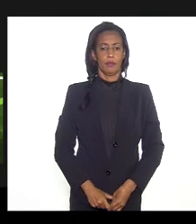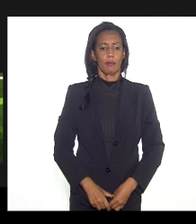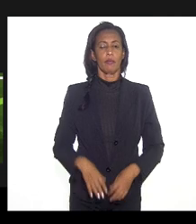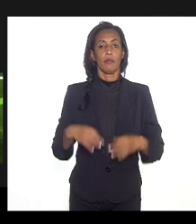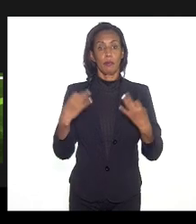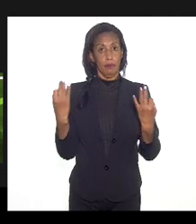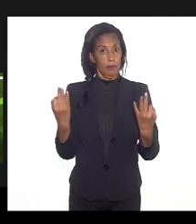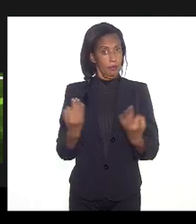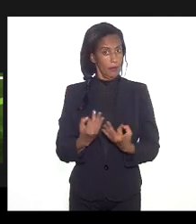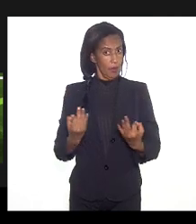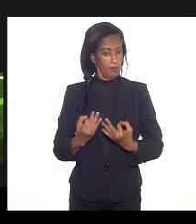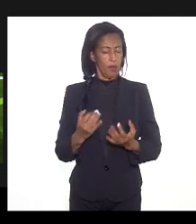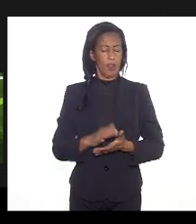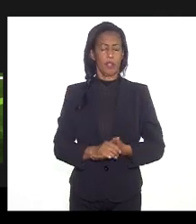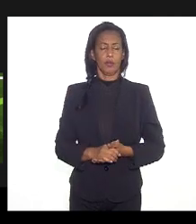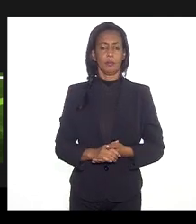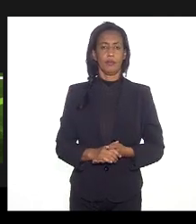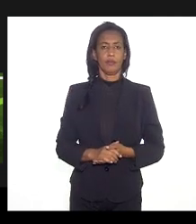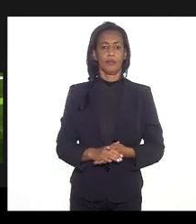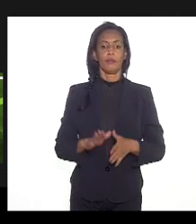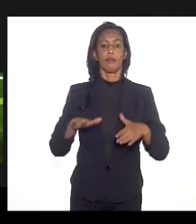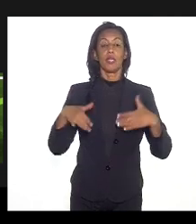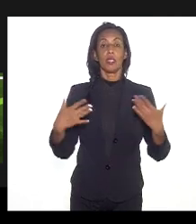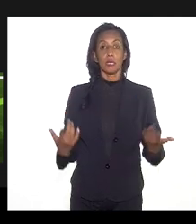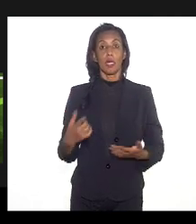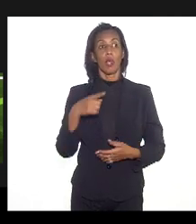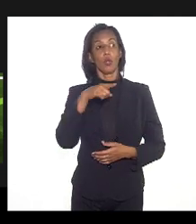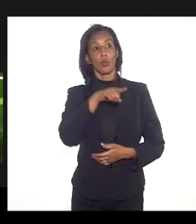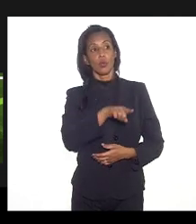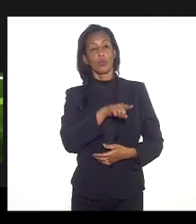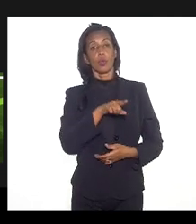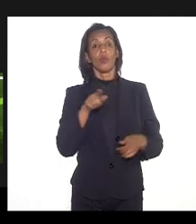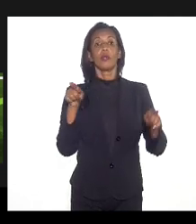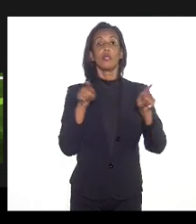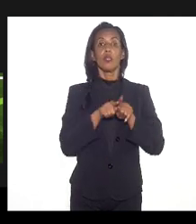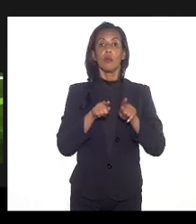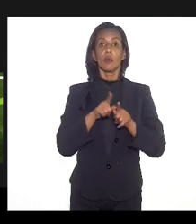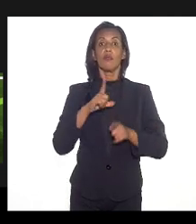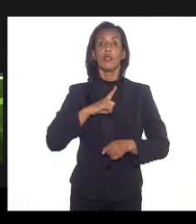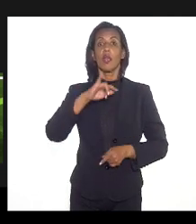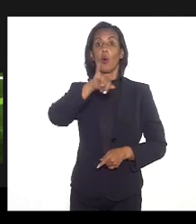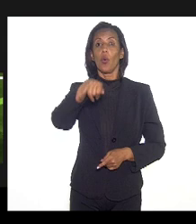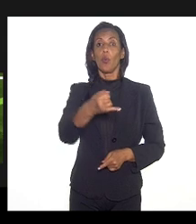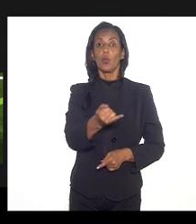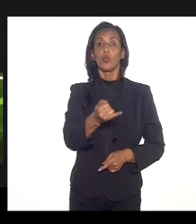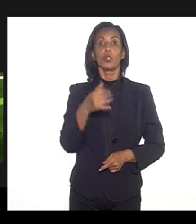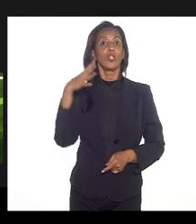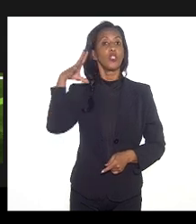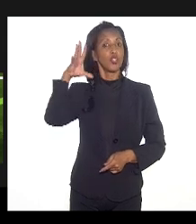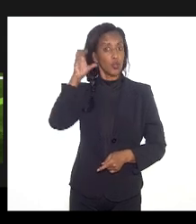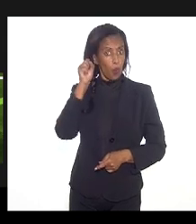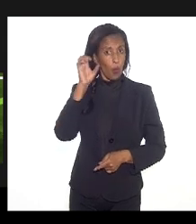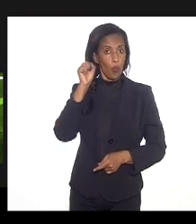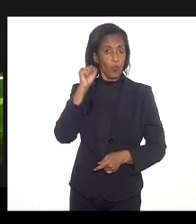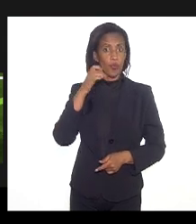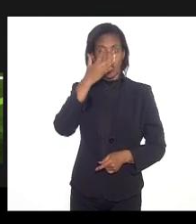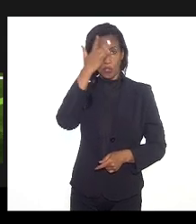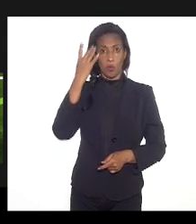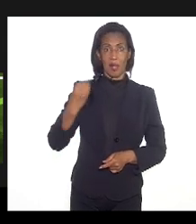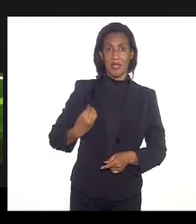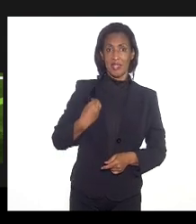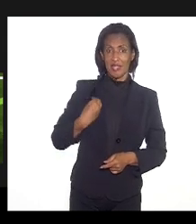Perfeito, do senhor Sérgio. Então, o senhor também vai ter a oportunidade de ouvir muitos daqueles que vivem